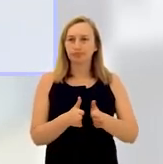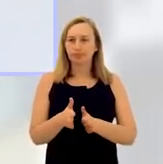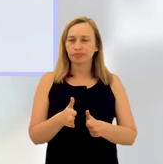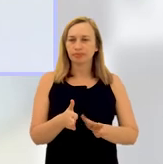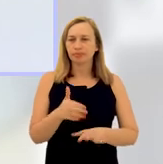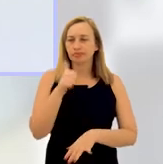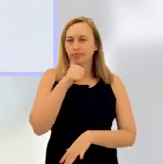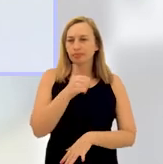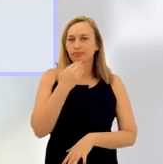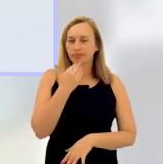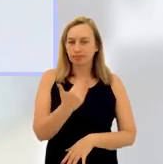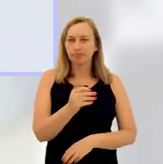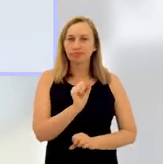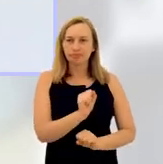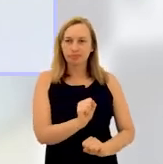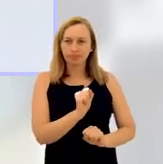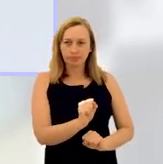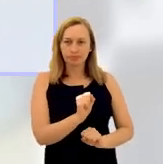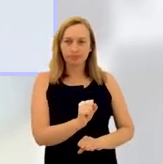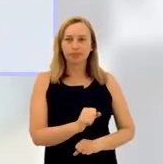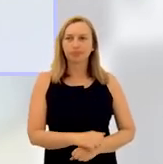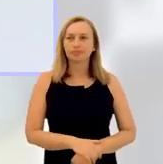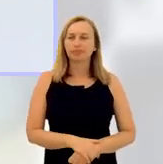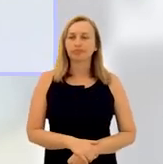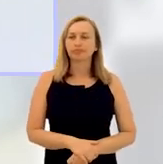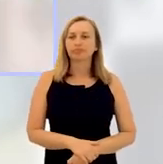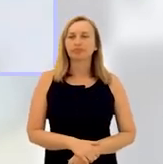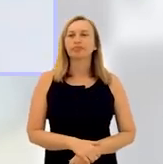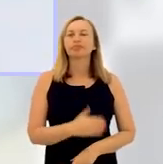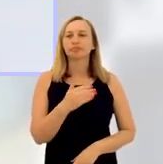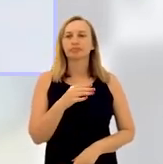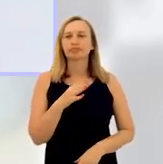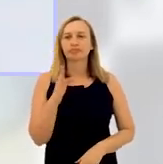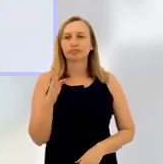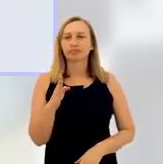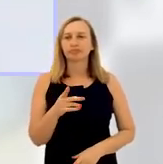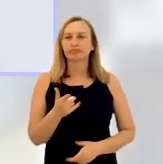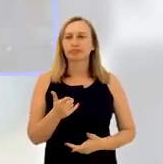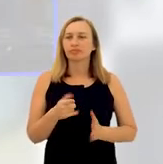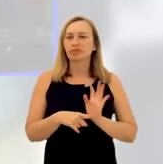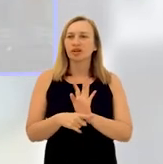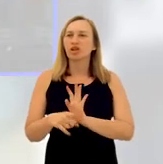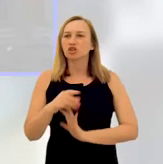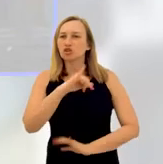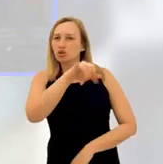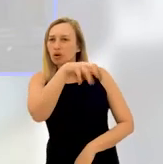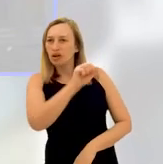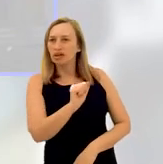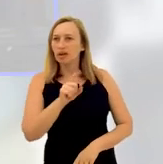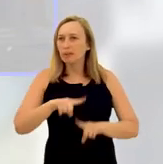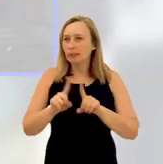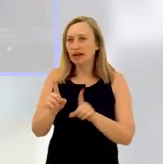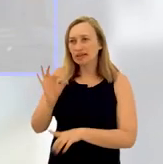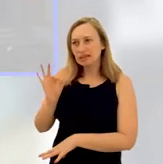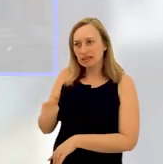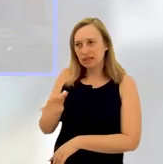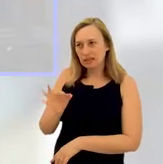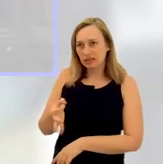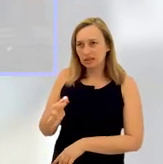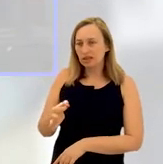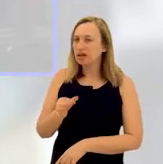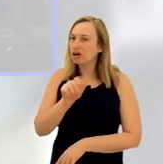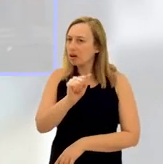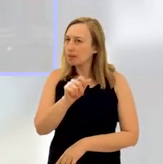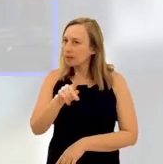possa pedir essa... fazer esse pedido de ajuda, né? Juliana, desculpa, mas legalmente